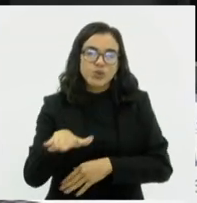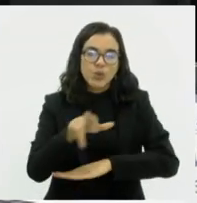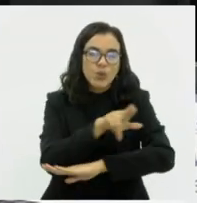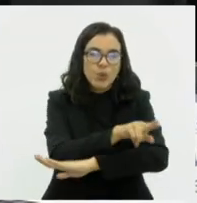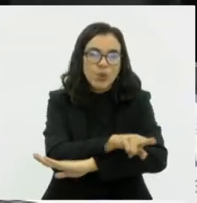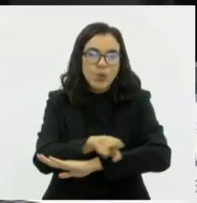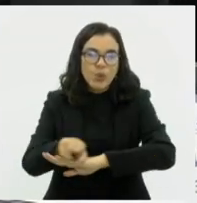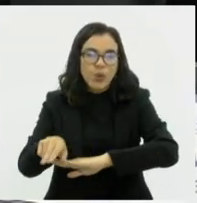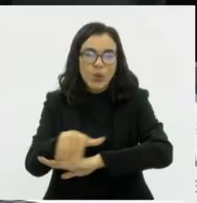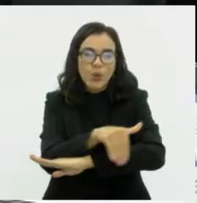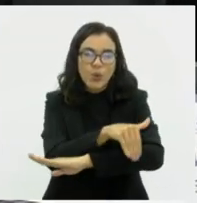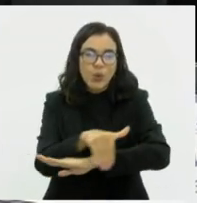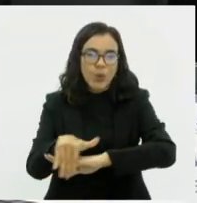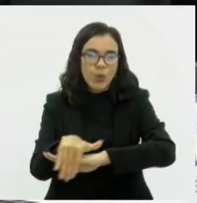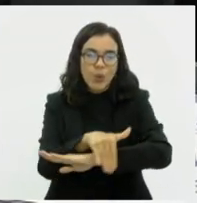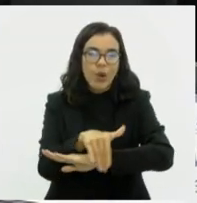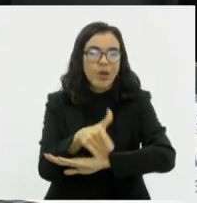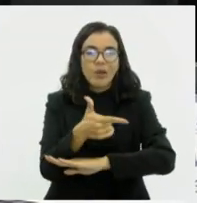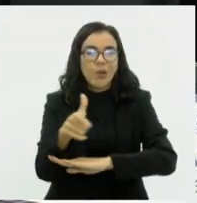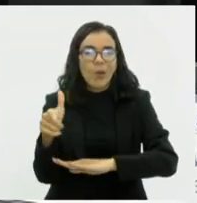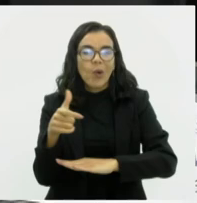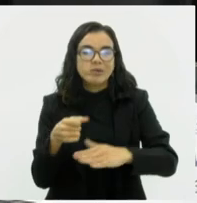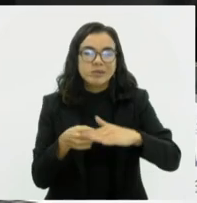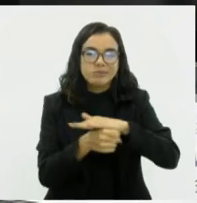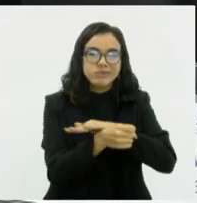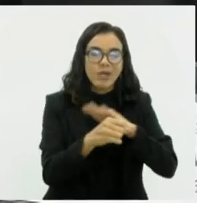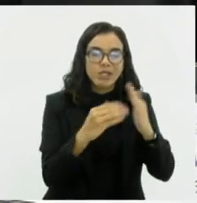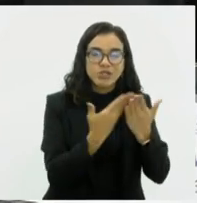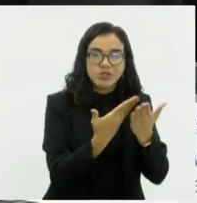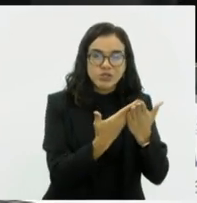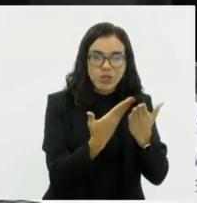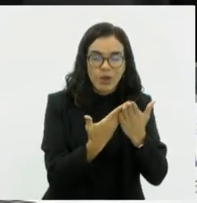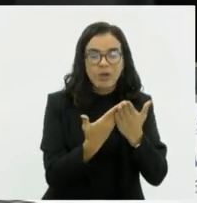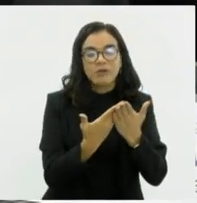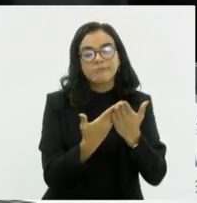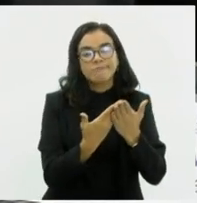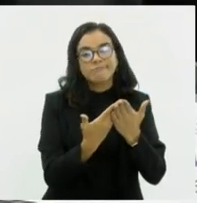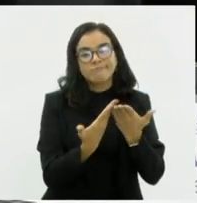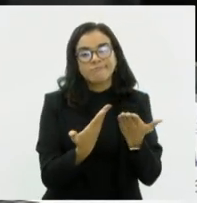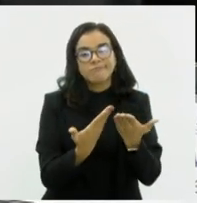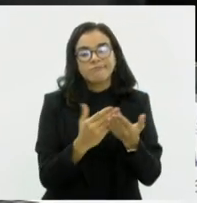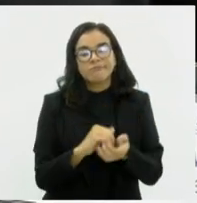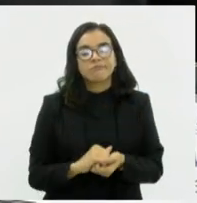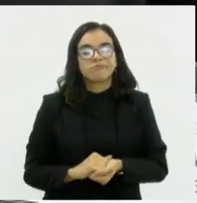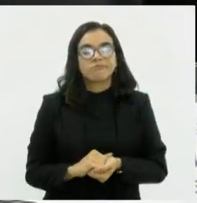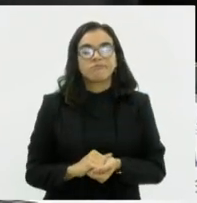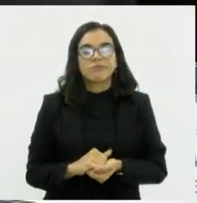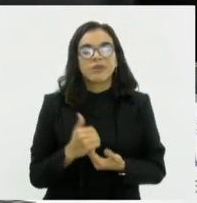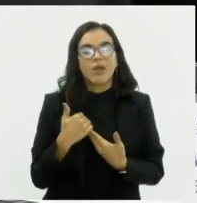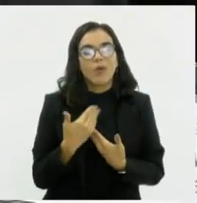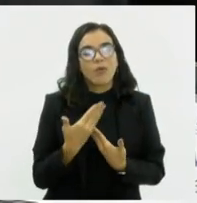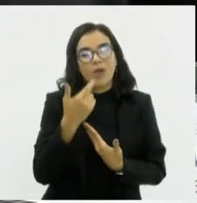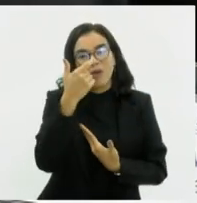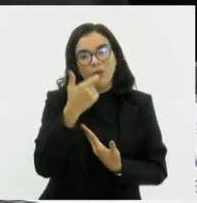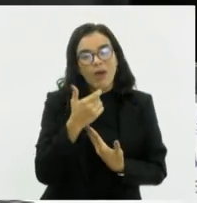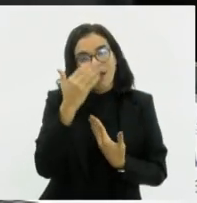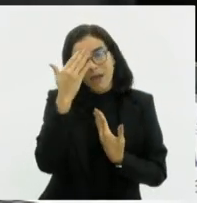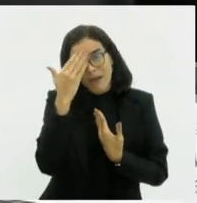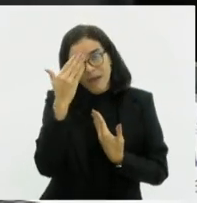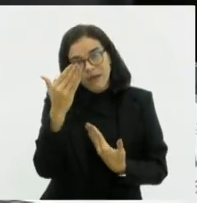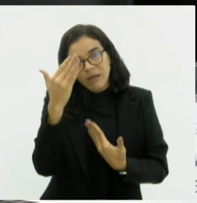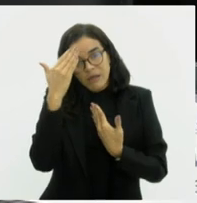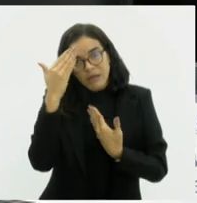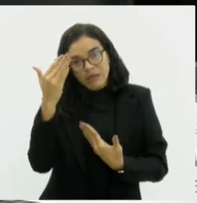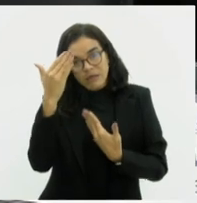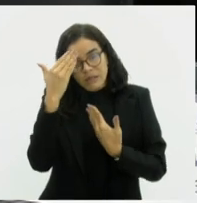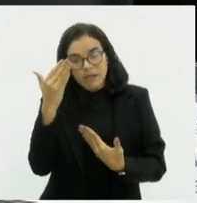de crianças que não conseguiam vaga nas escolas, enfim. Então, eu queria agradecer à senhora, né, dizer